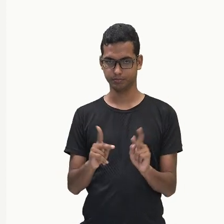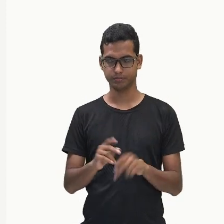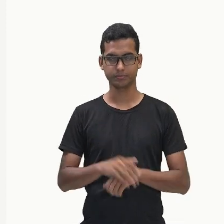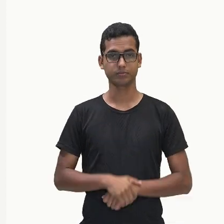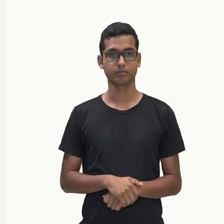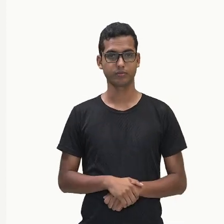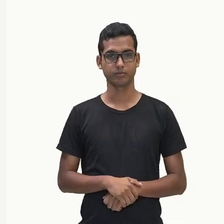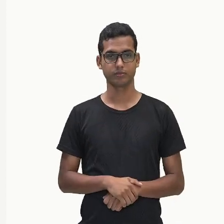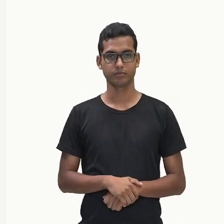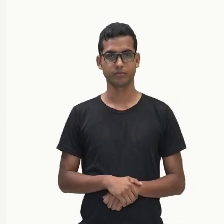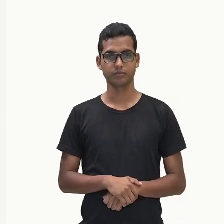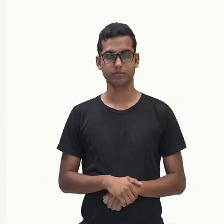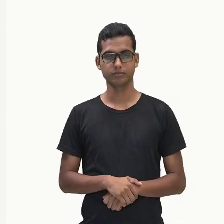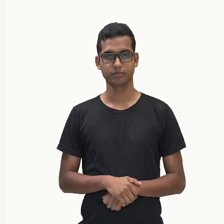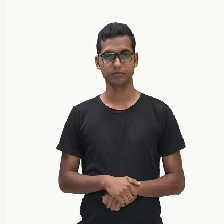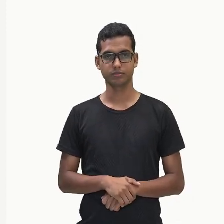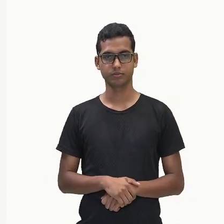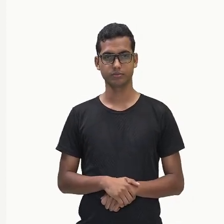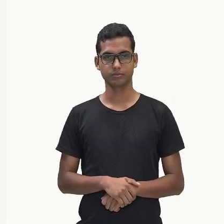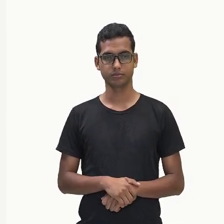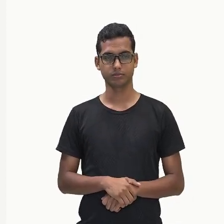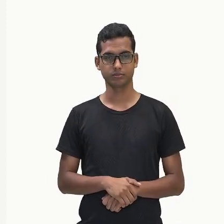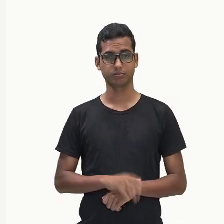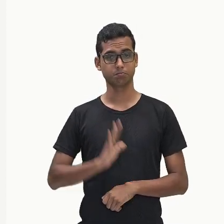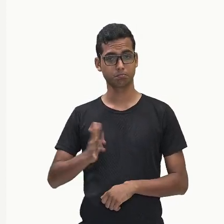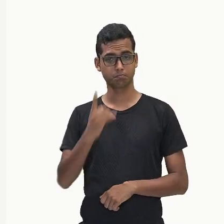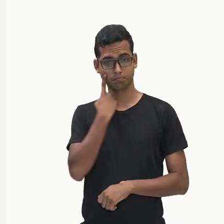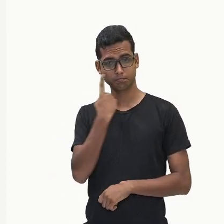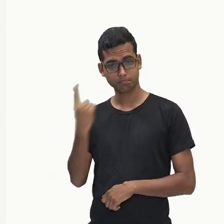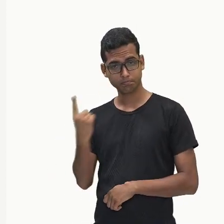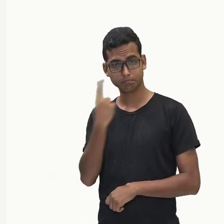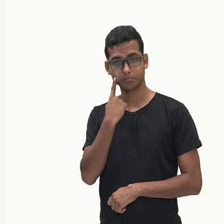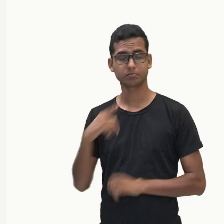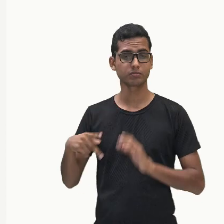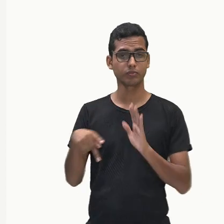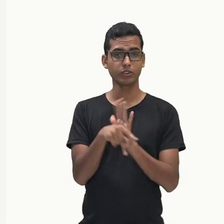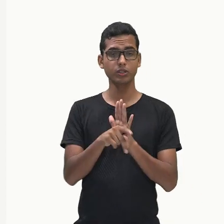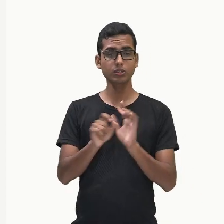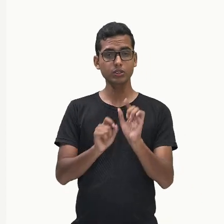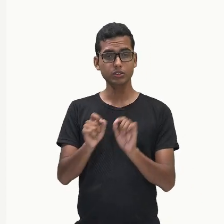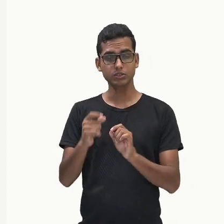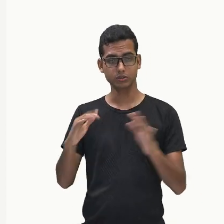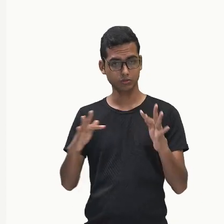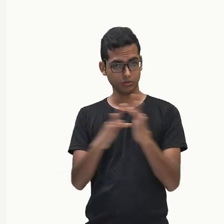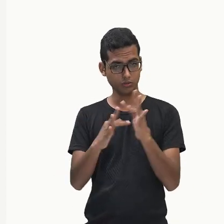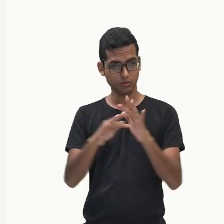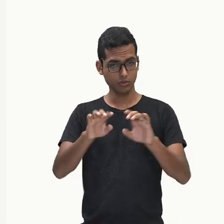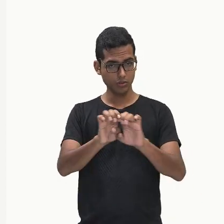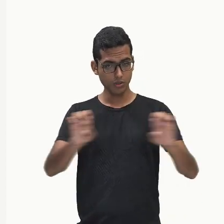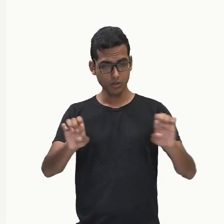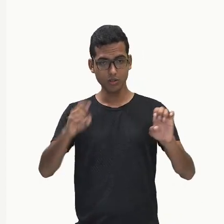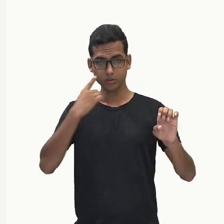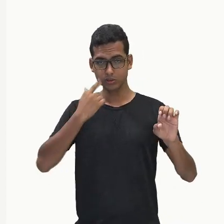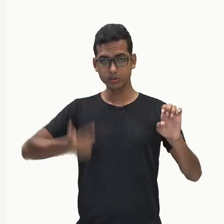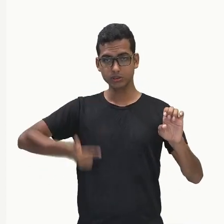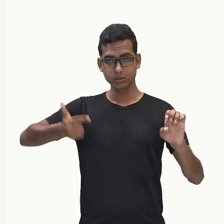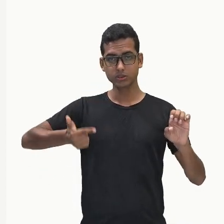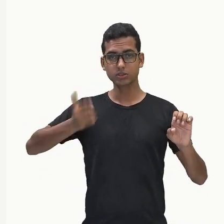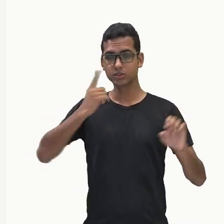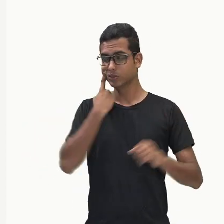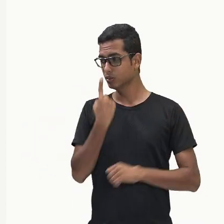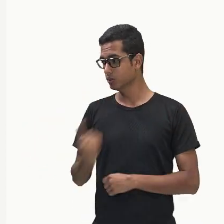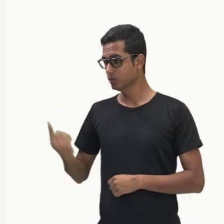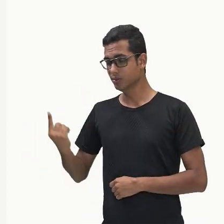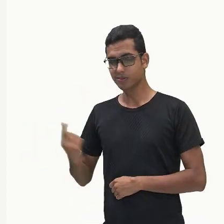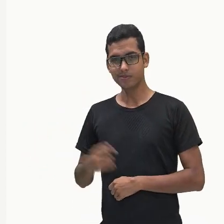para quem já identificou essa função aí, essa equação de segundo grau aí, x